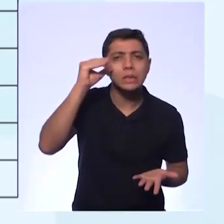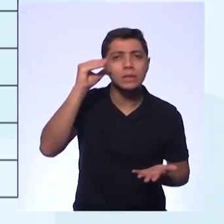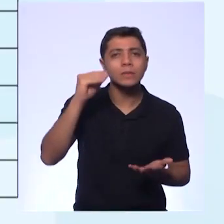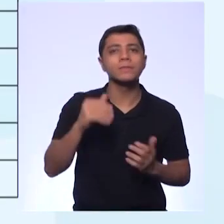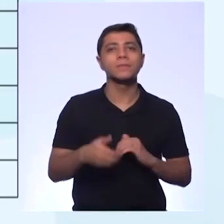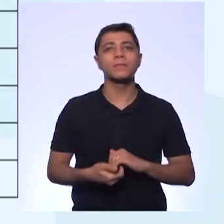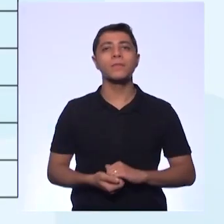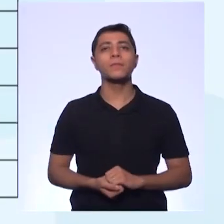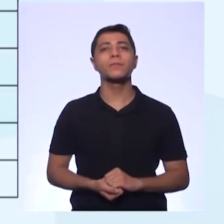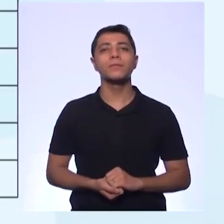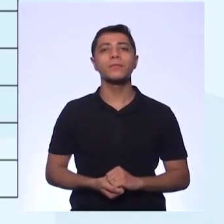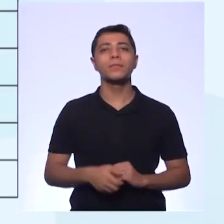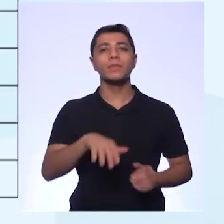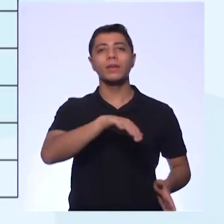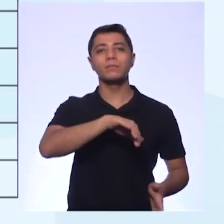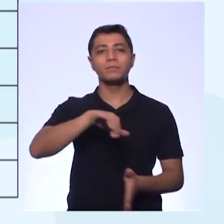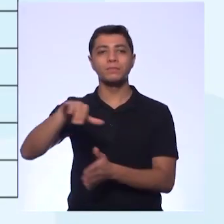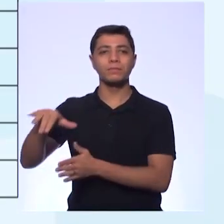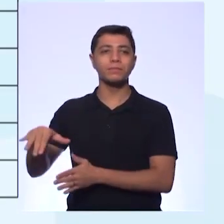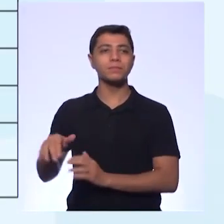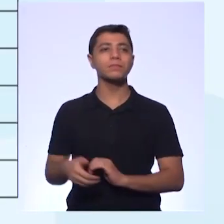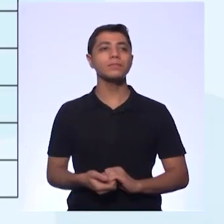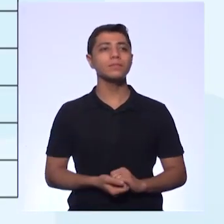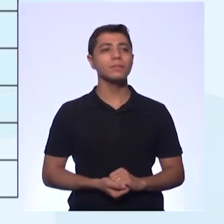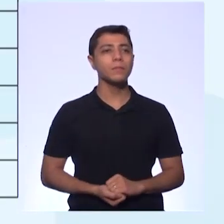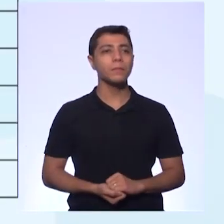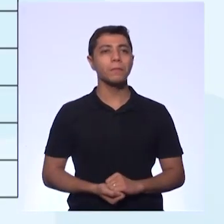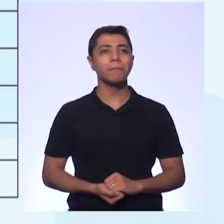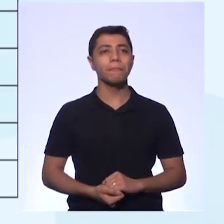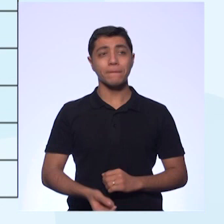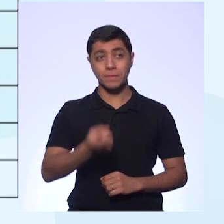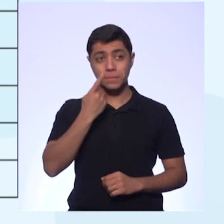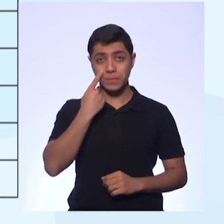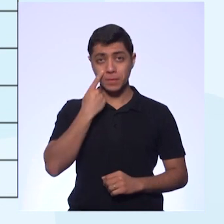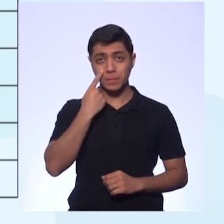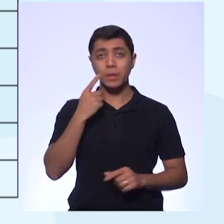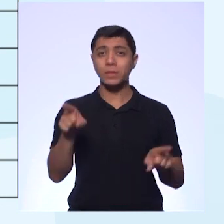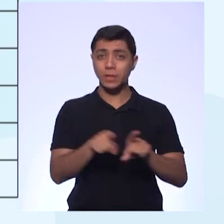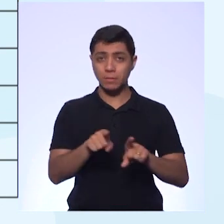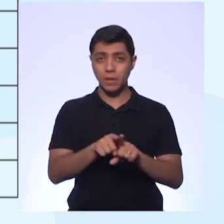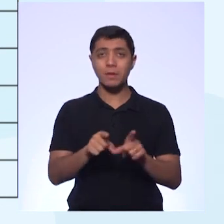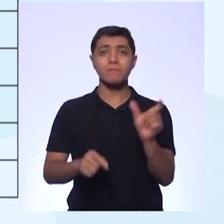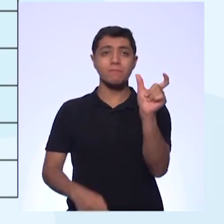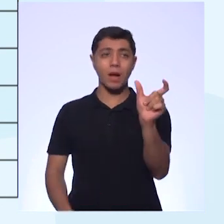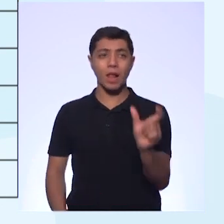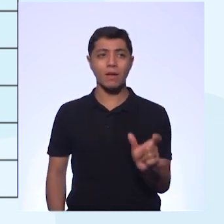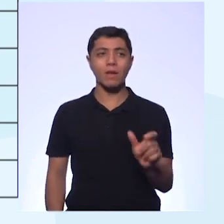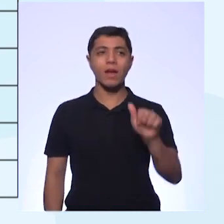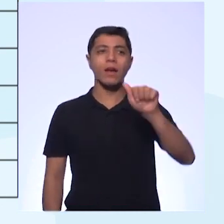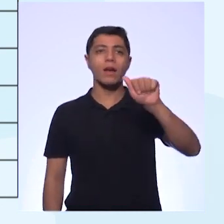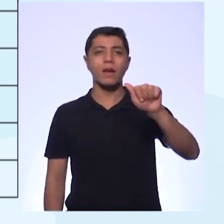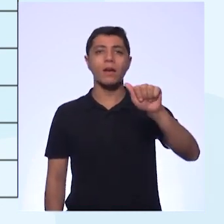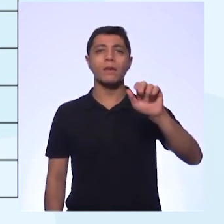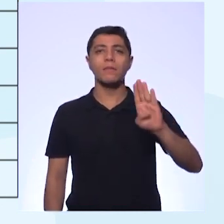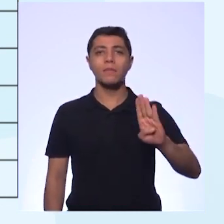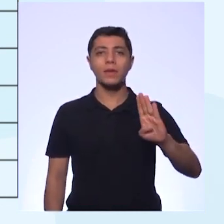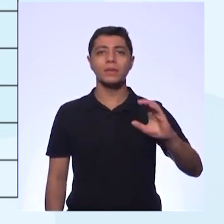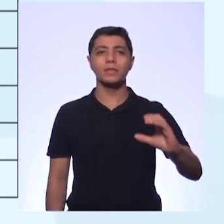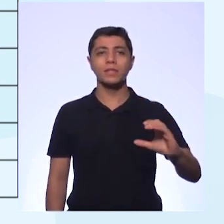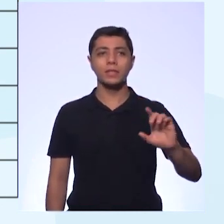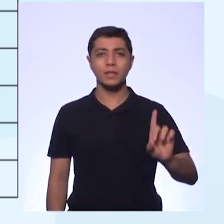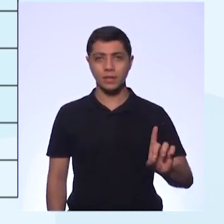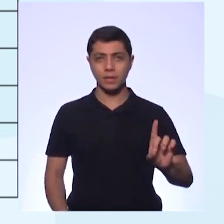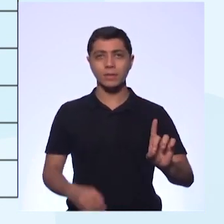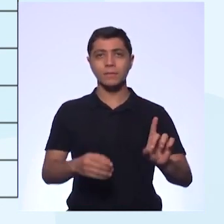aí também as palavras aí question, cause, fact and knowledge, e você tem outras